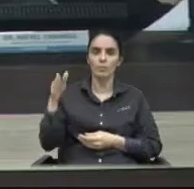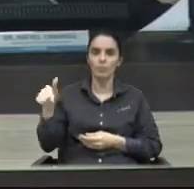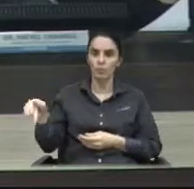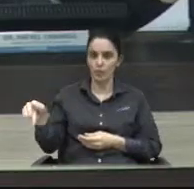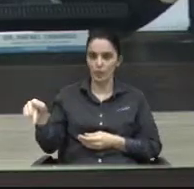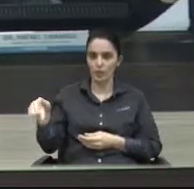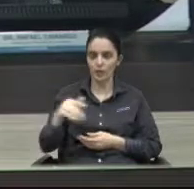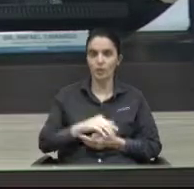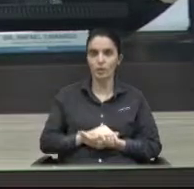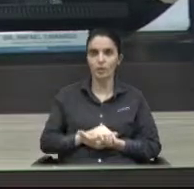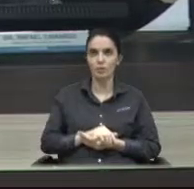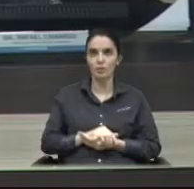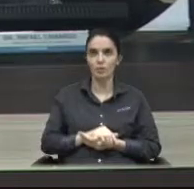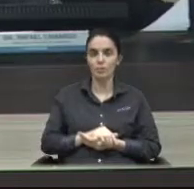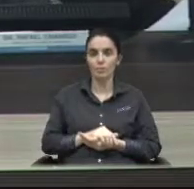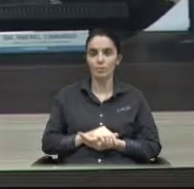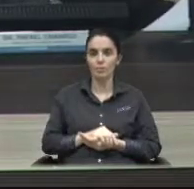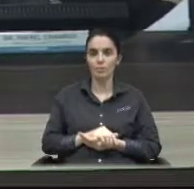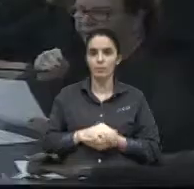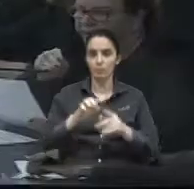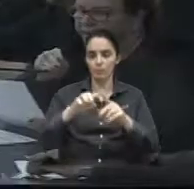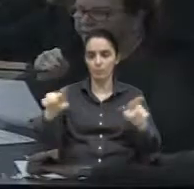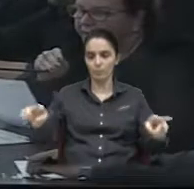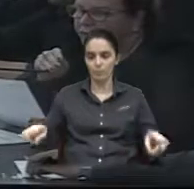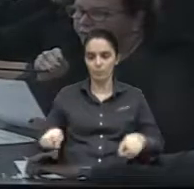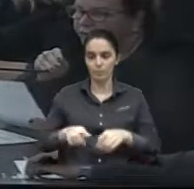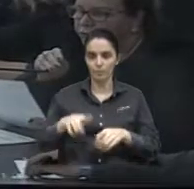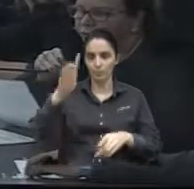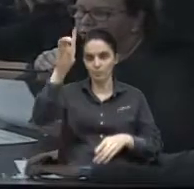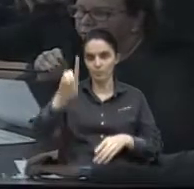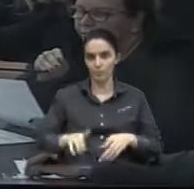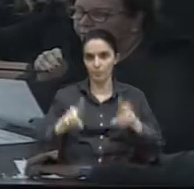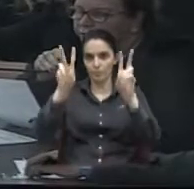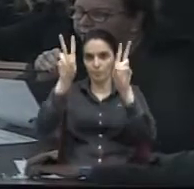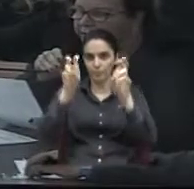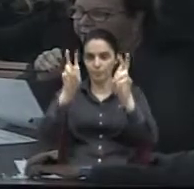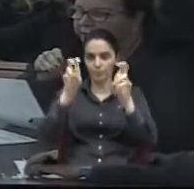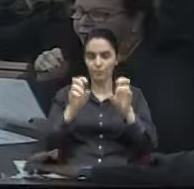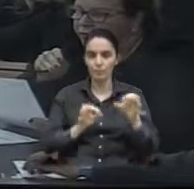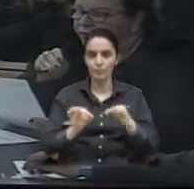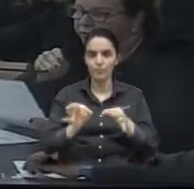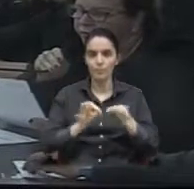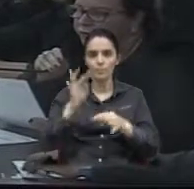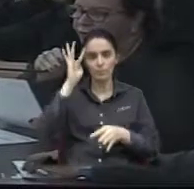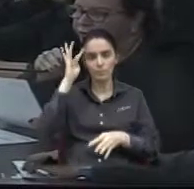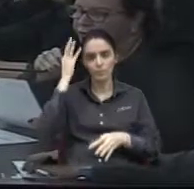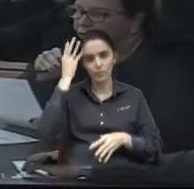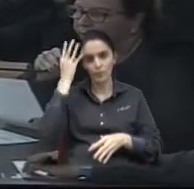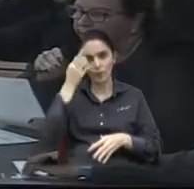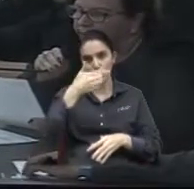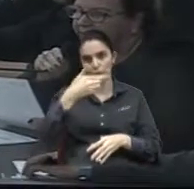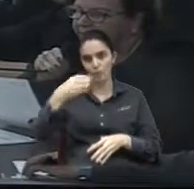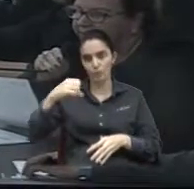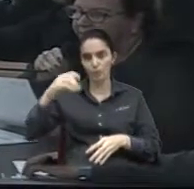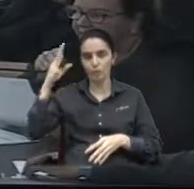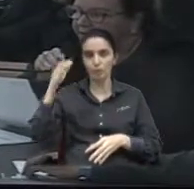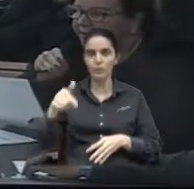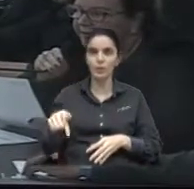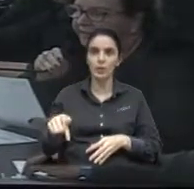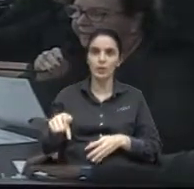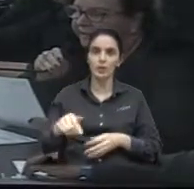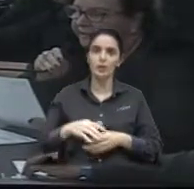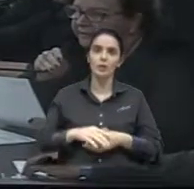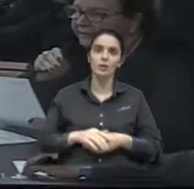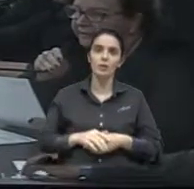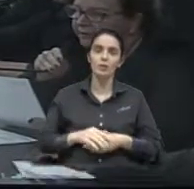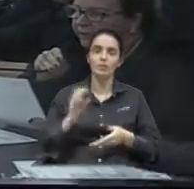3417/2017. Interessado, mesa diretora. Assunto. Projeto de resolução número 29/17,